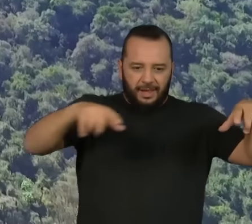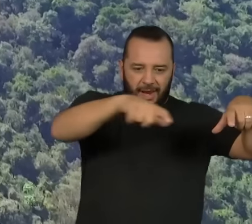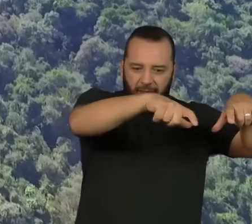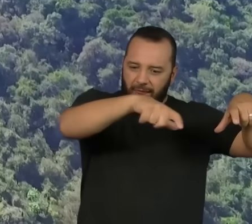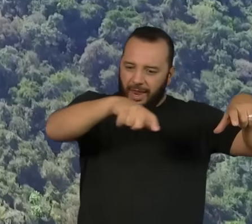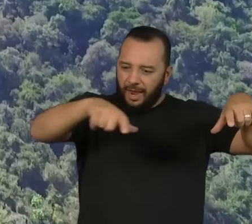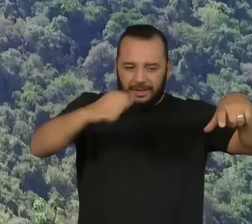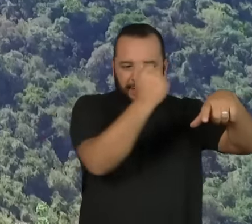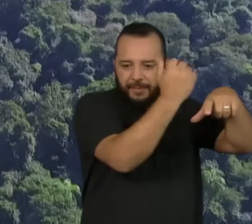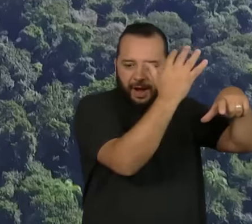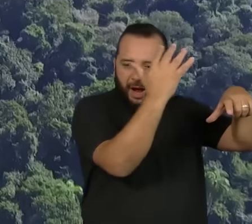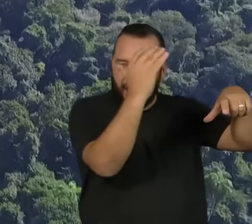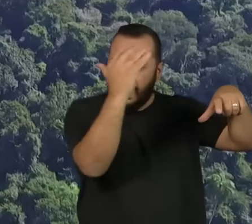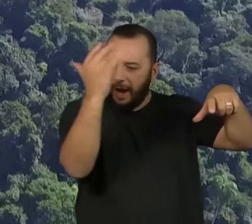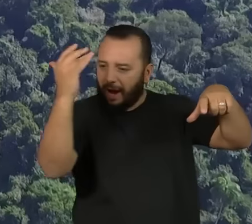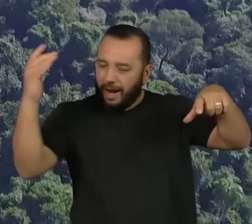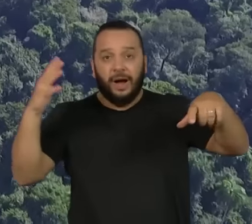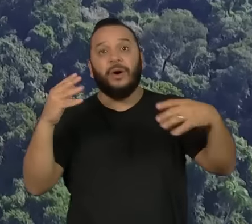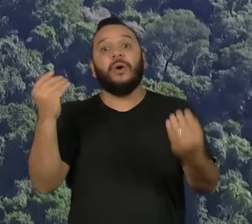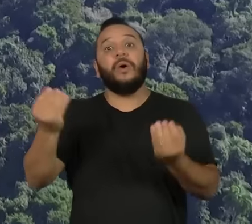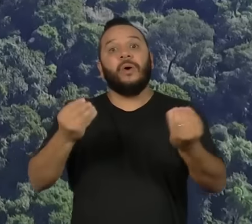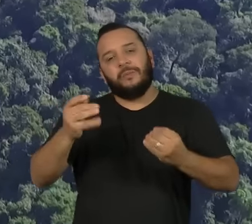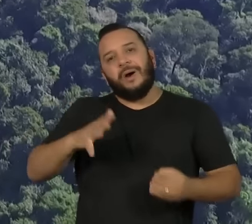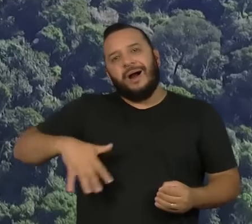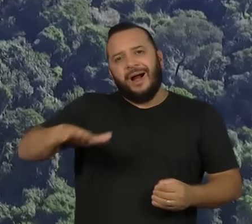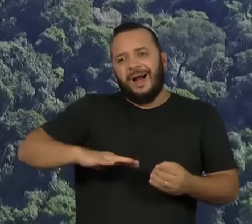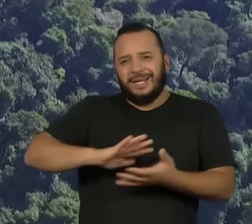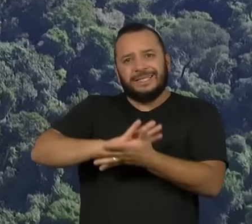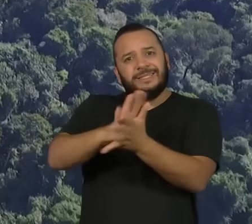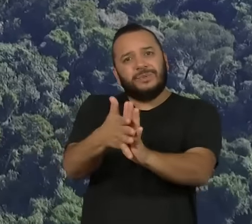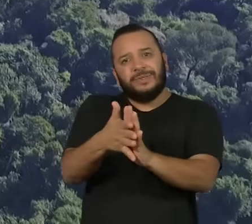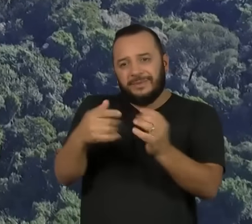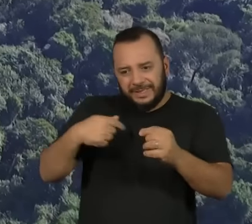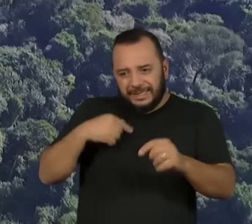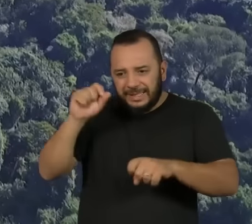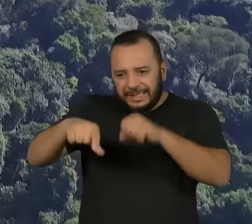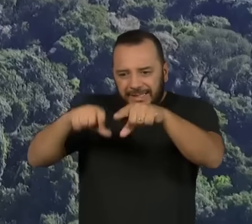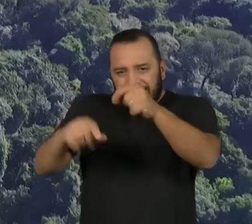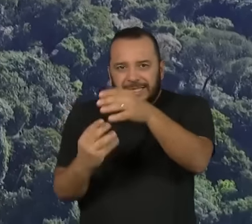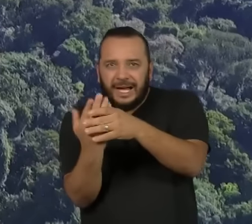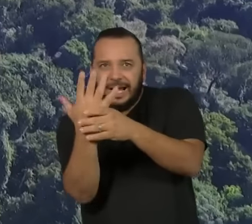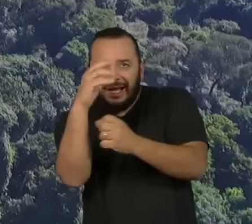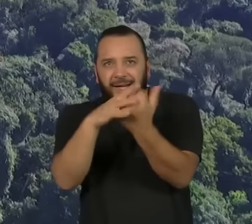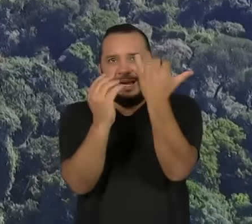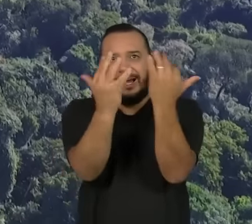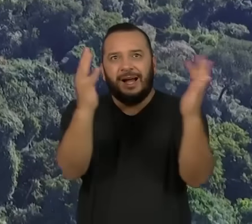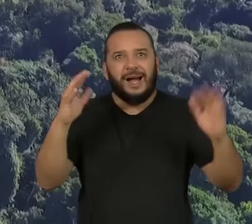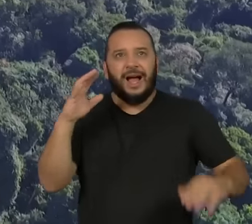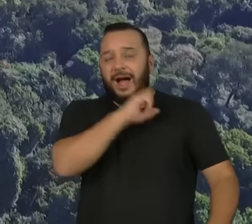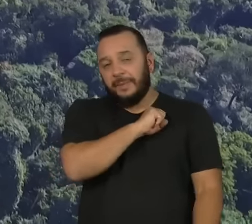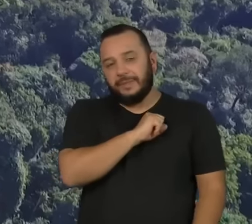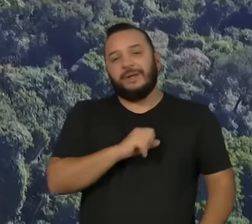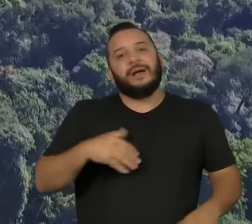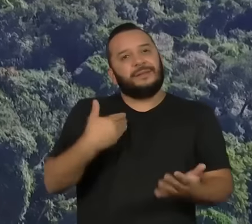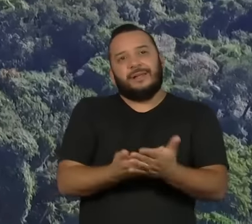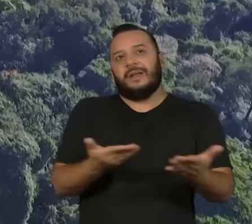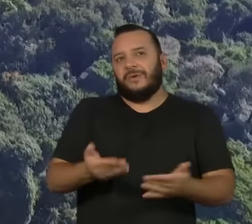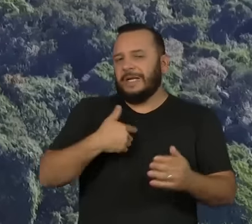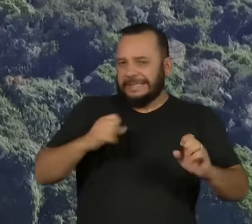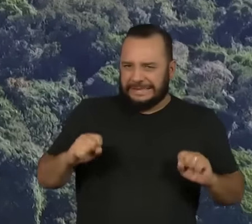virem realidade, a restauração de áreas degradadas precisa avançar. Até agora, com todo o esforço para